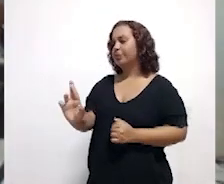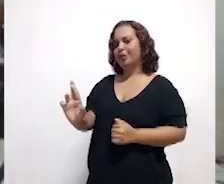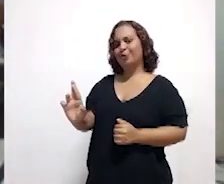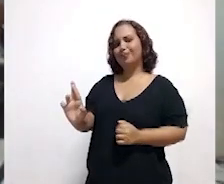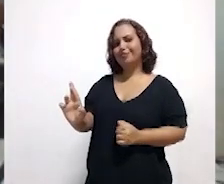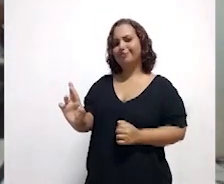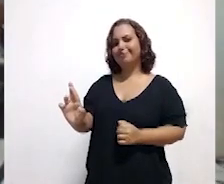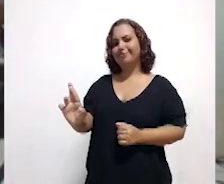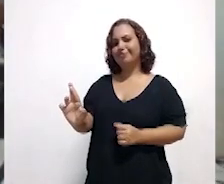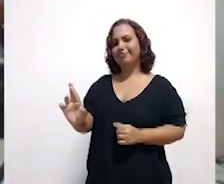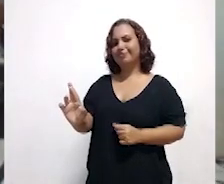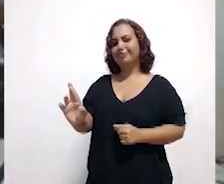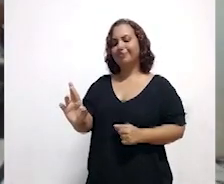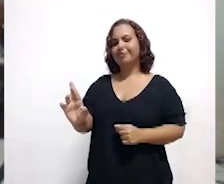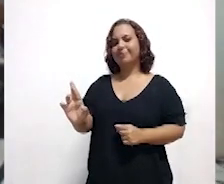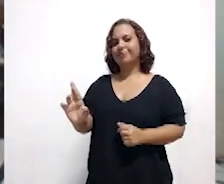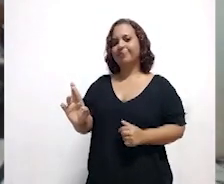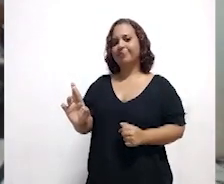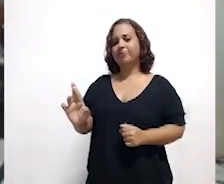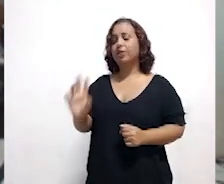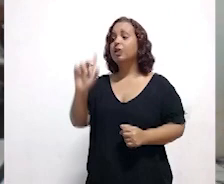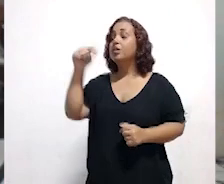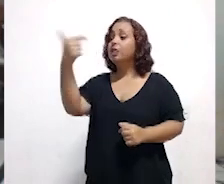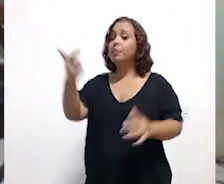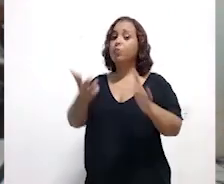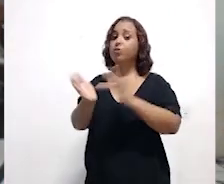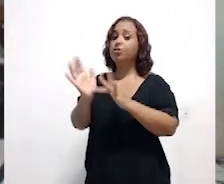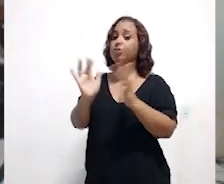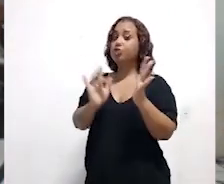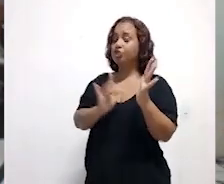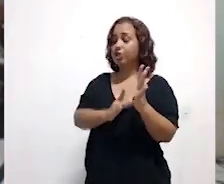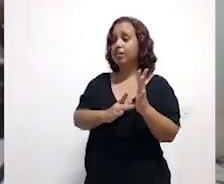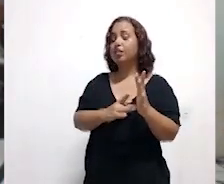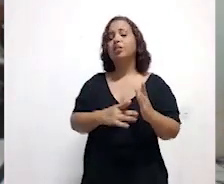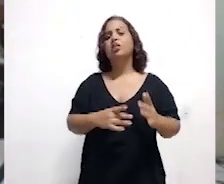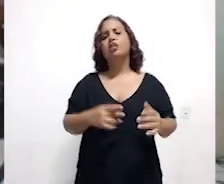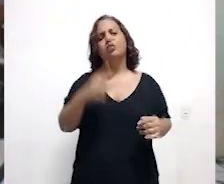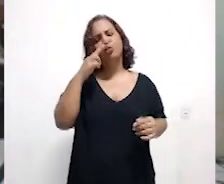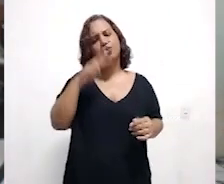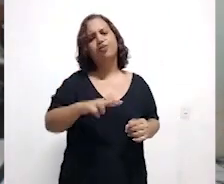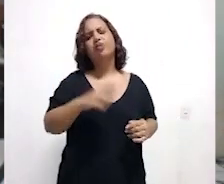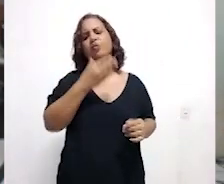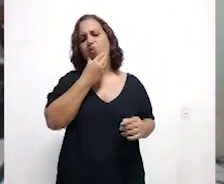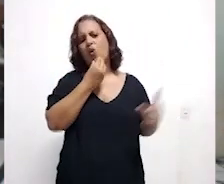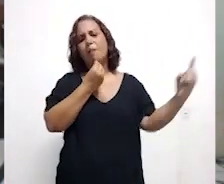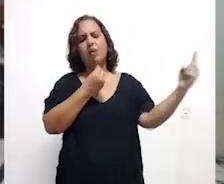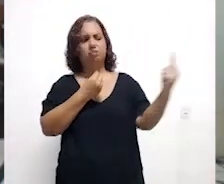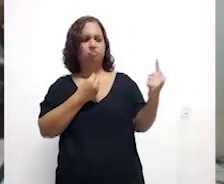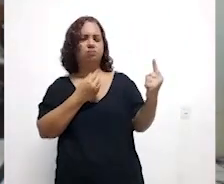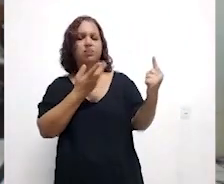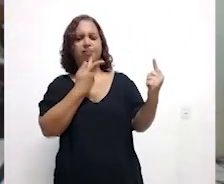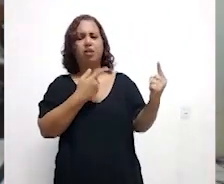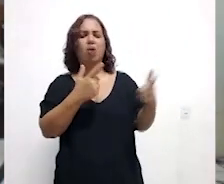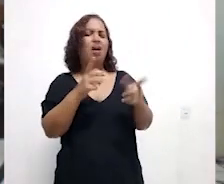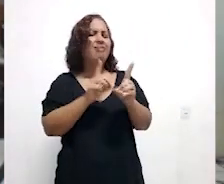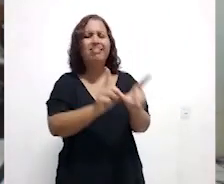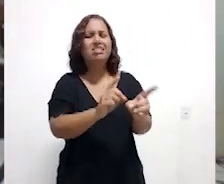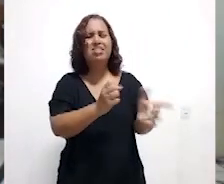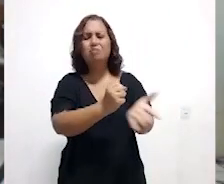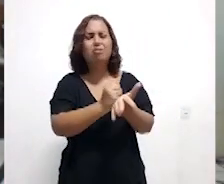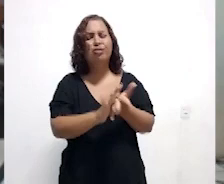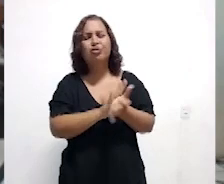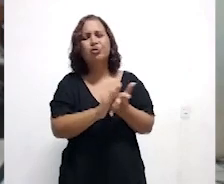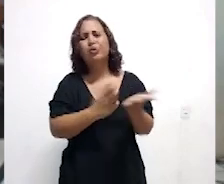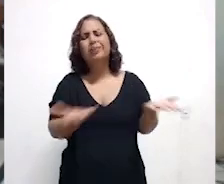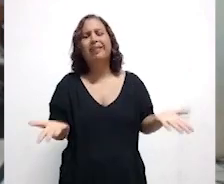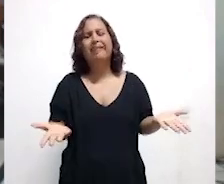Depois que Jesus ouviu aquele homem dizer que seus discípulos não podiam fazer nada, ele vai dar uma